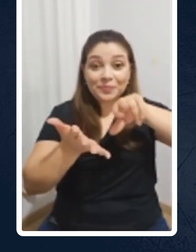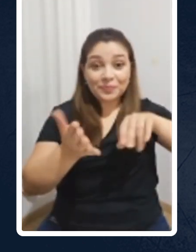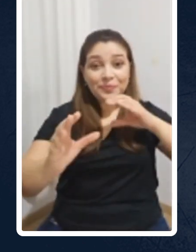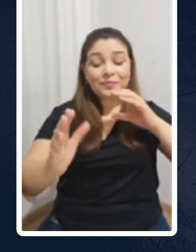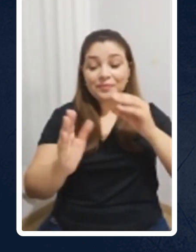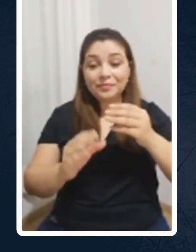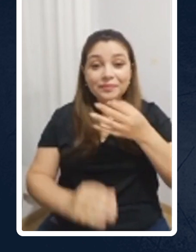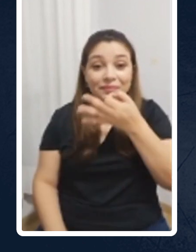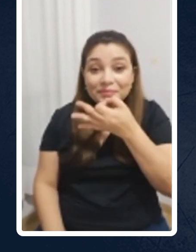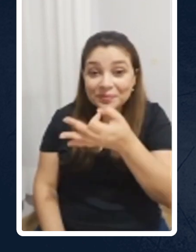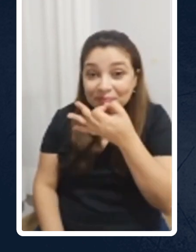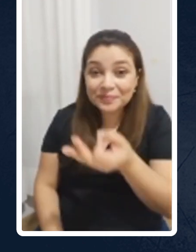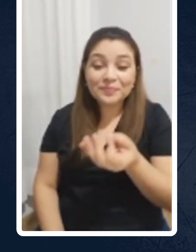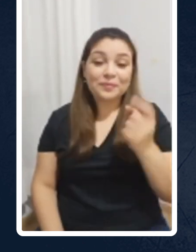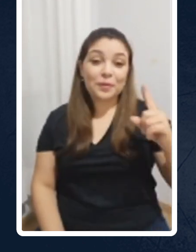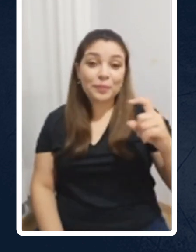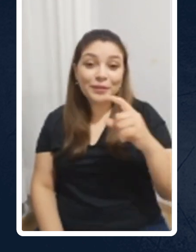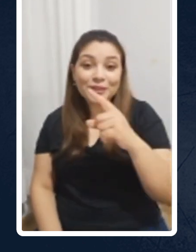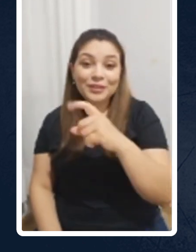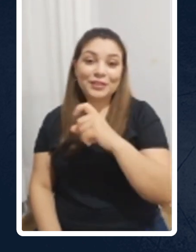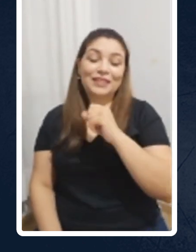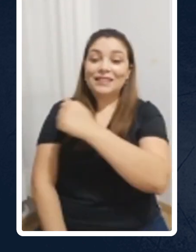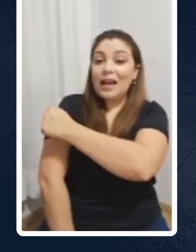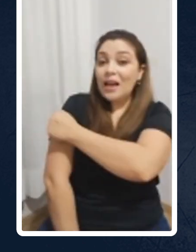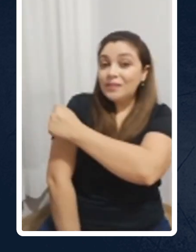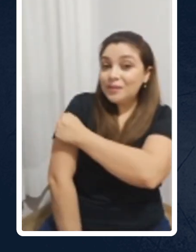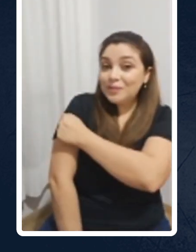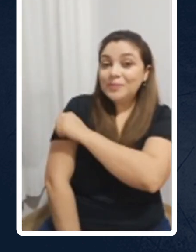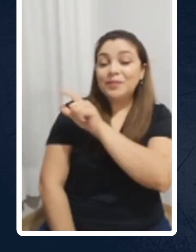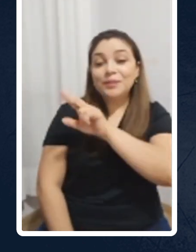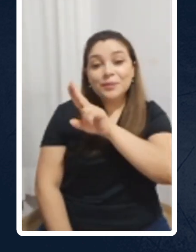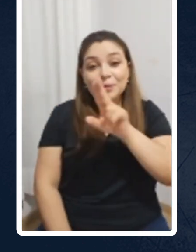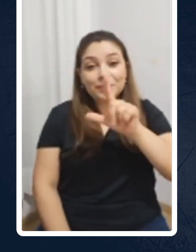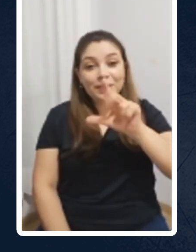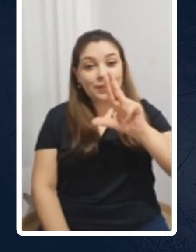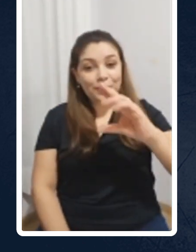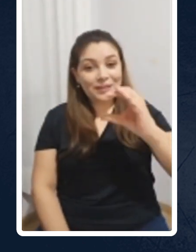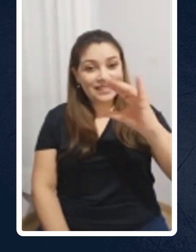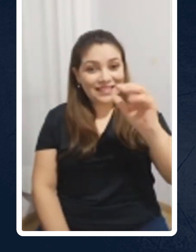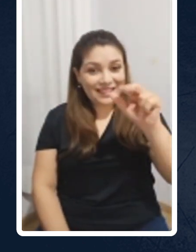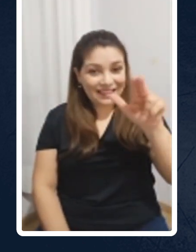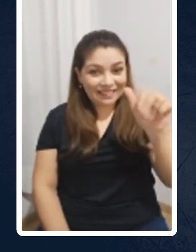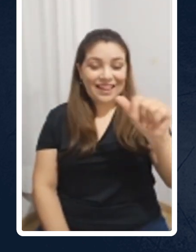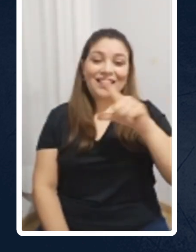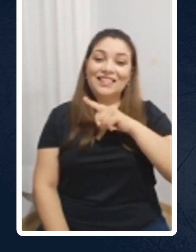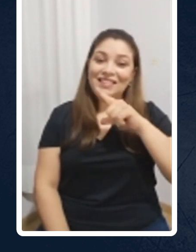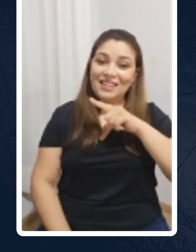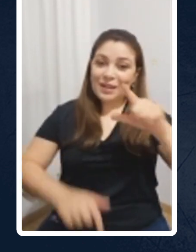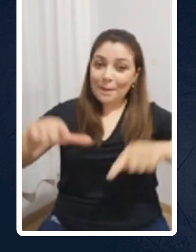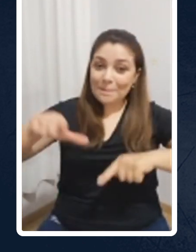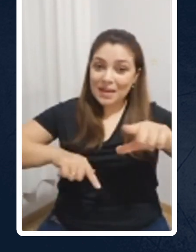aluna a Luciana, que é poti, a prima Carla, que também é